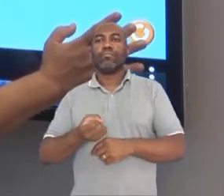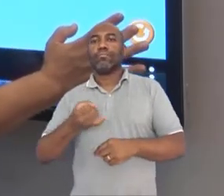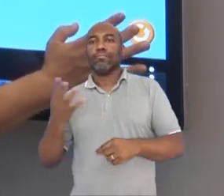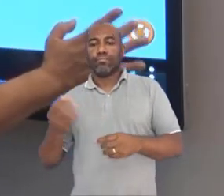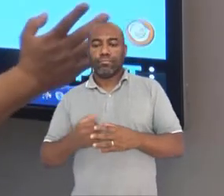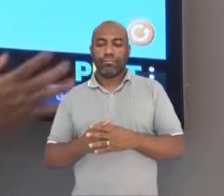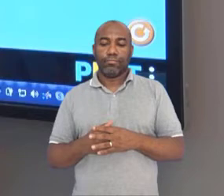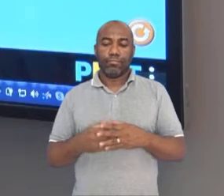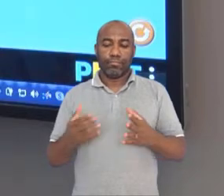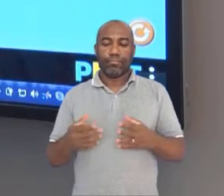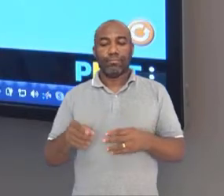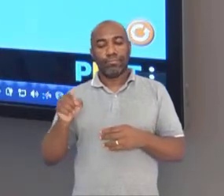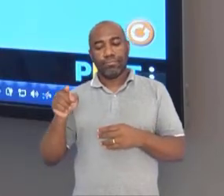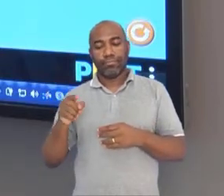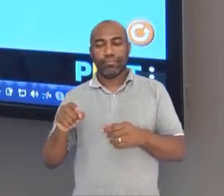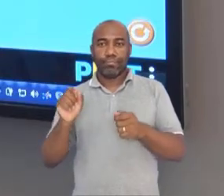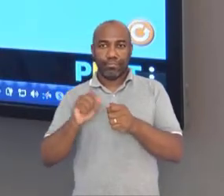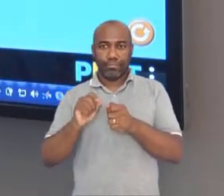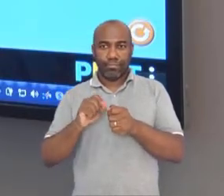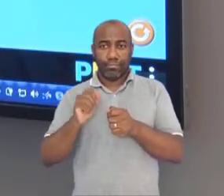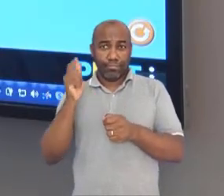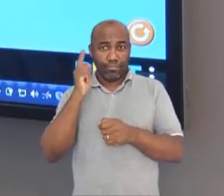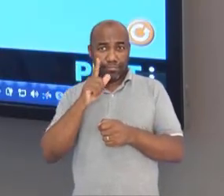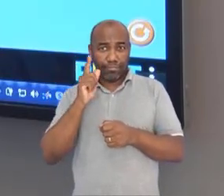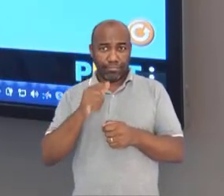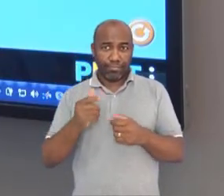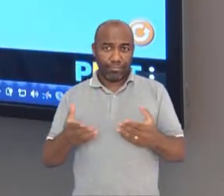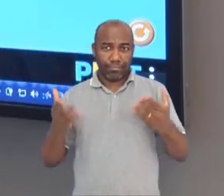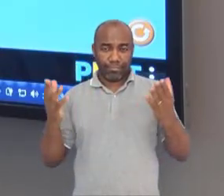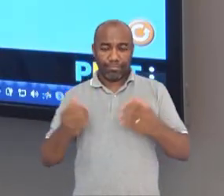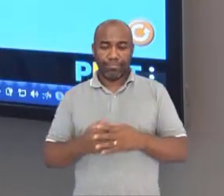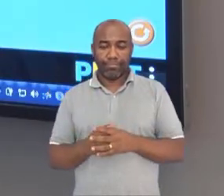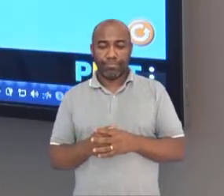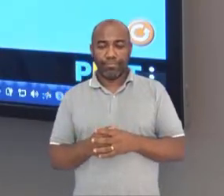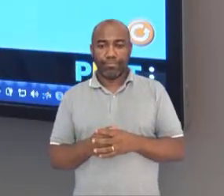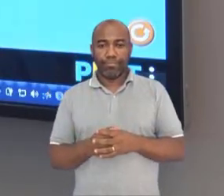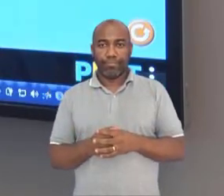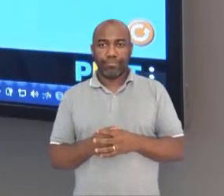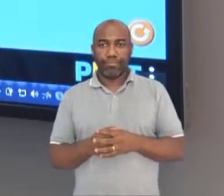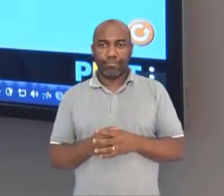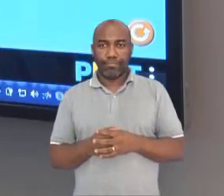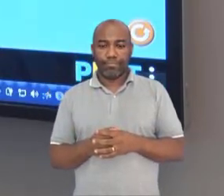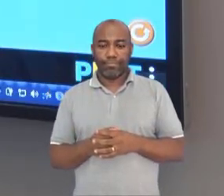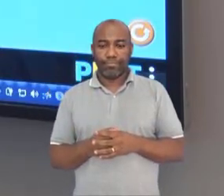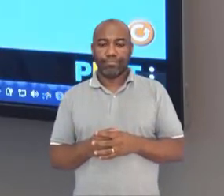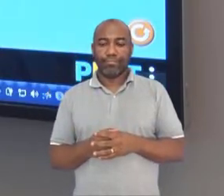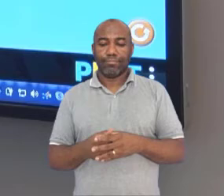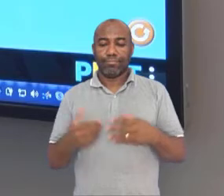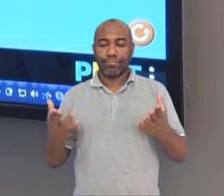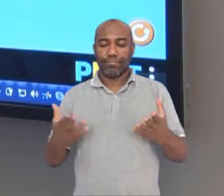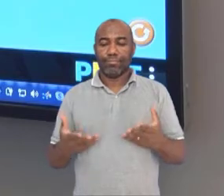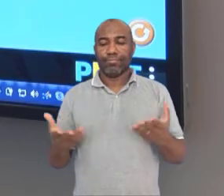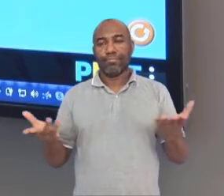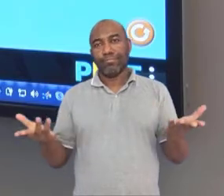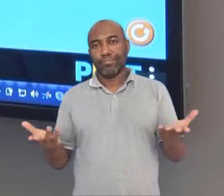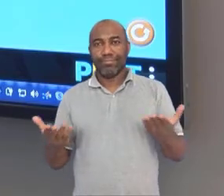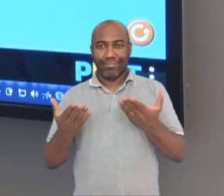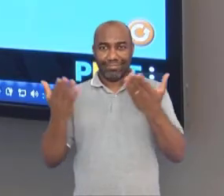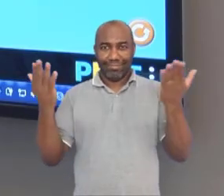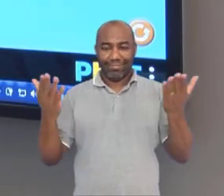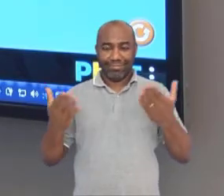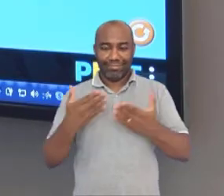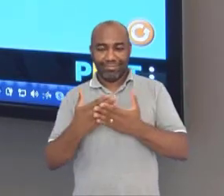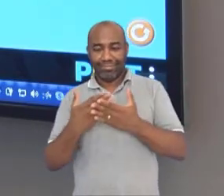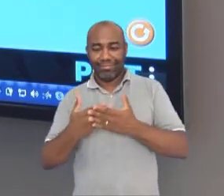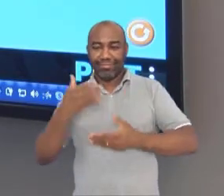Agora eu vou desfazer isso aqui. Então, com isso, nós fechamos essa parte inicial. Aqui